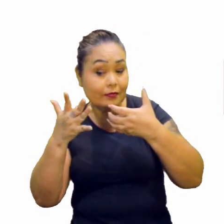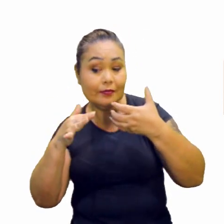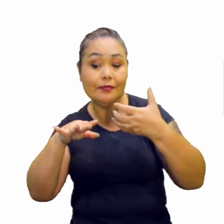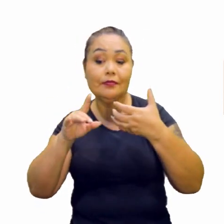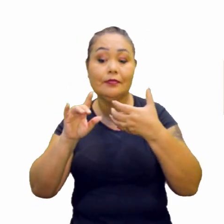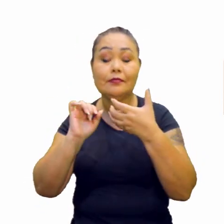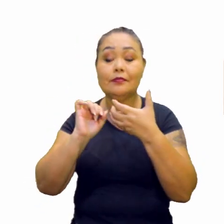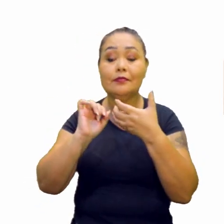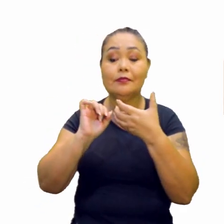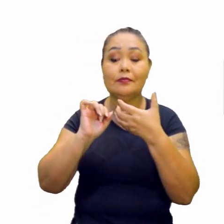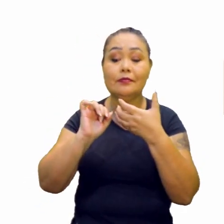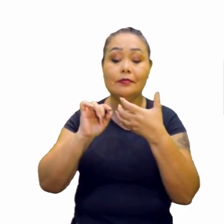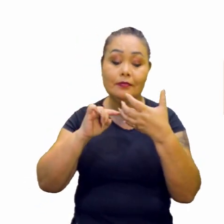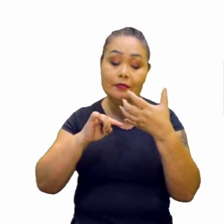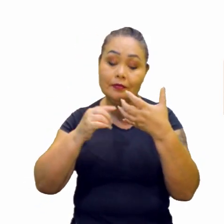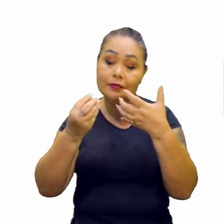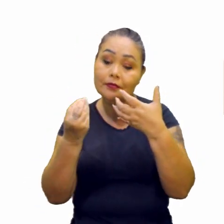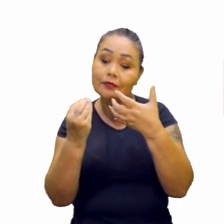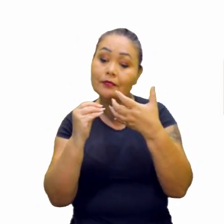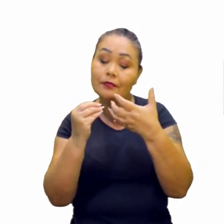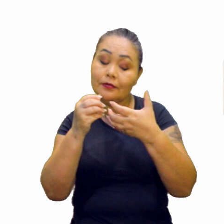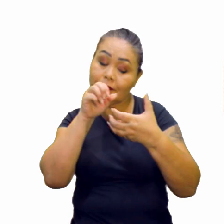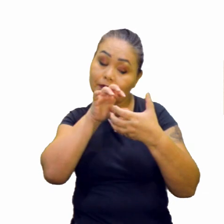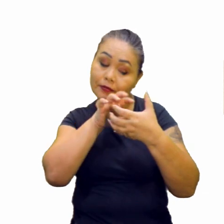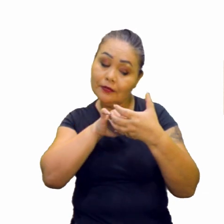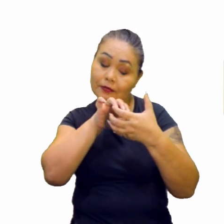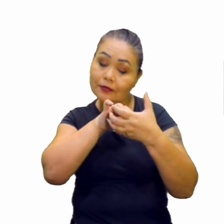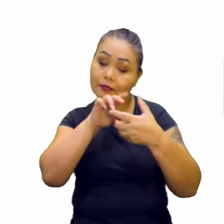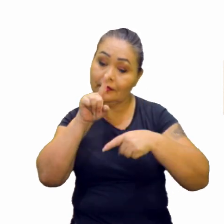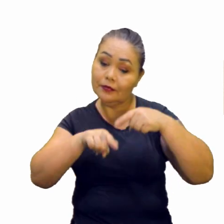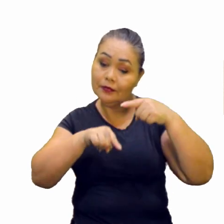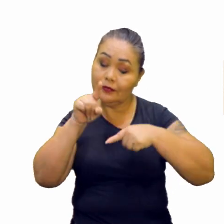qualidade em relação à concentração do produto. Se for